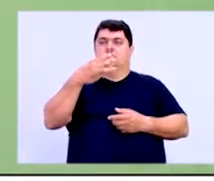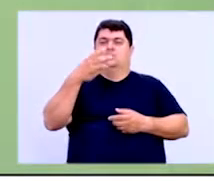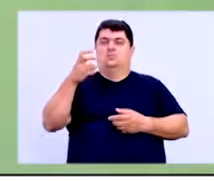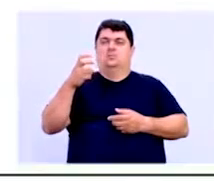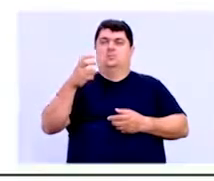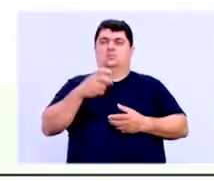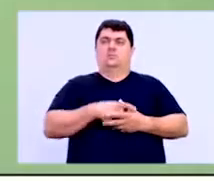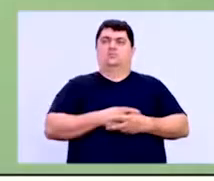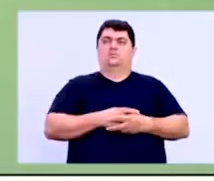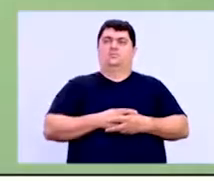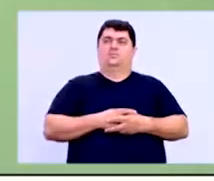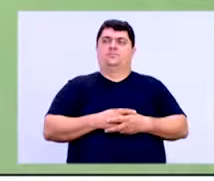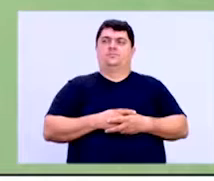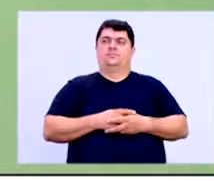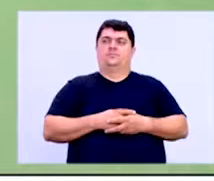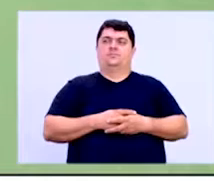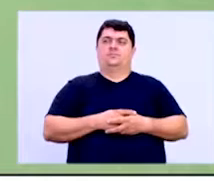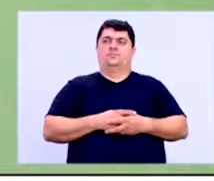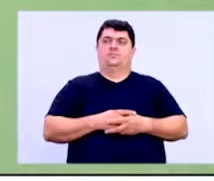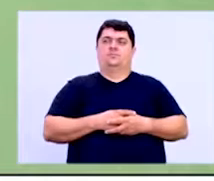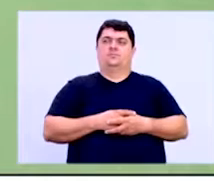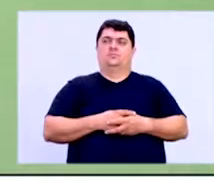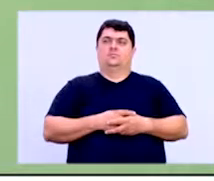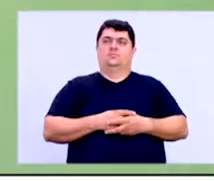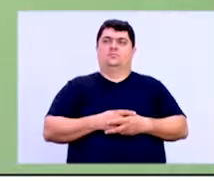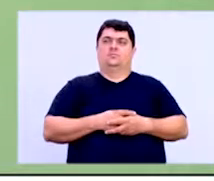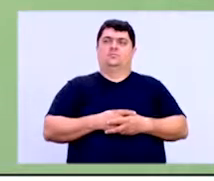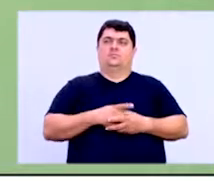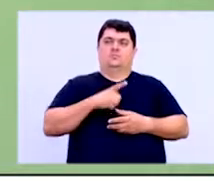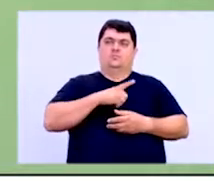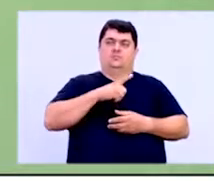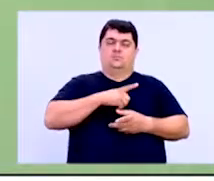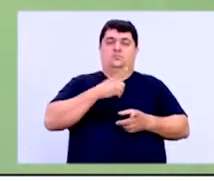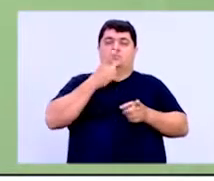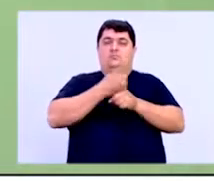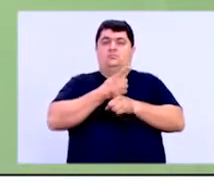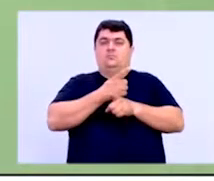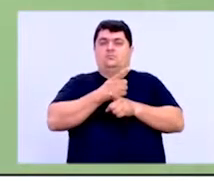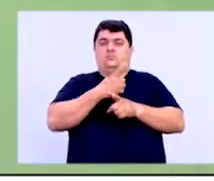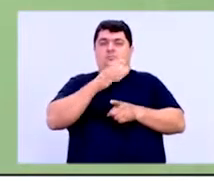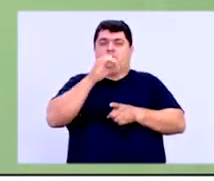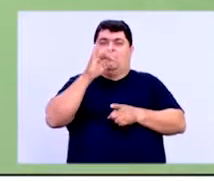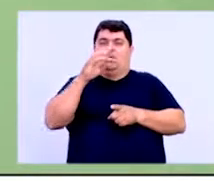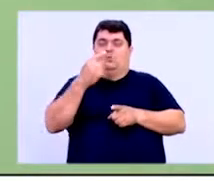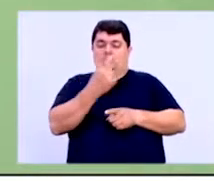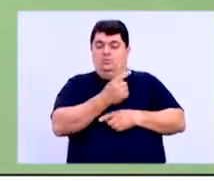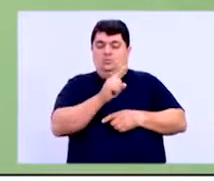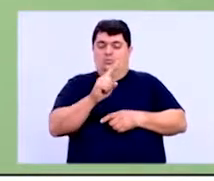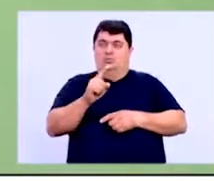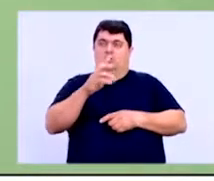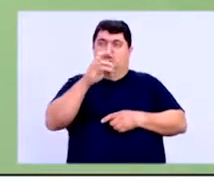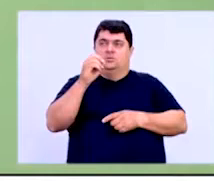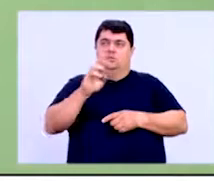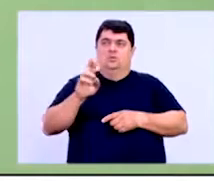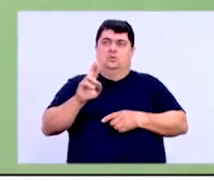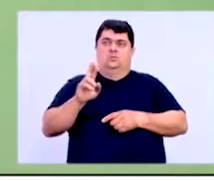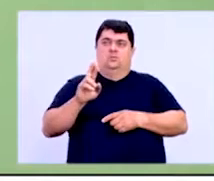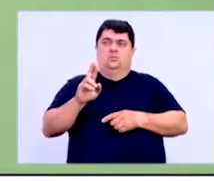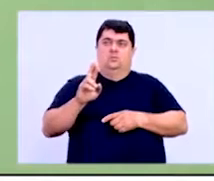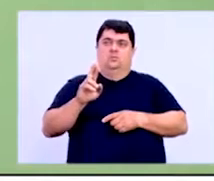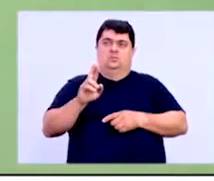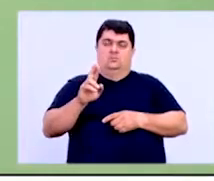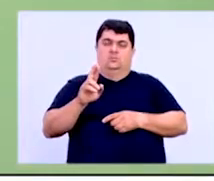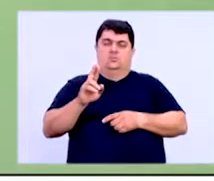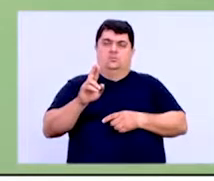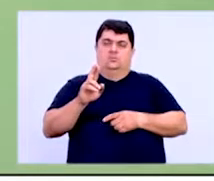0,4435. O que eu faço? Identifico que o meu custo unitário é R$50. Eu